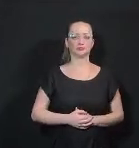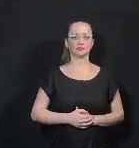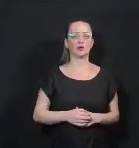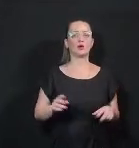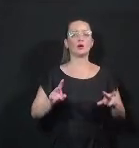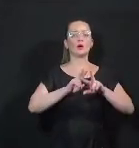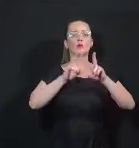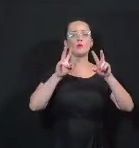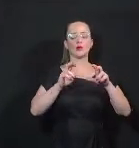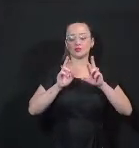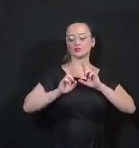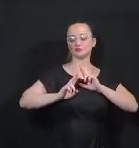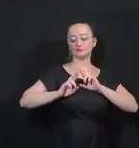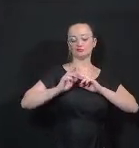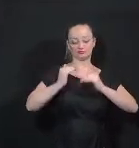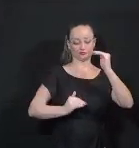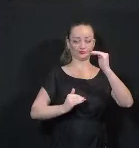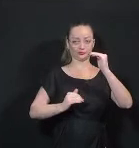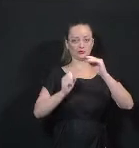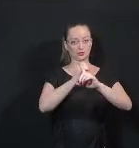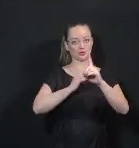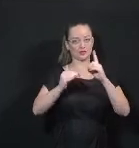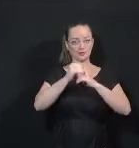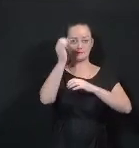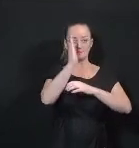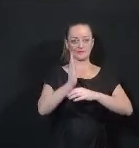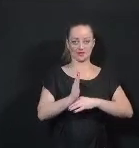à desigualdade social brasileira,